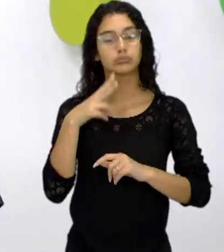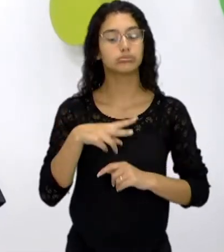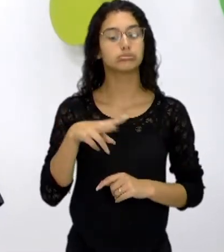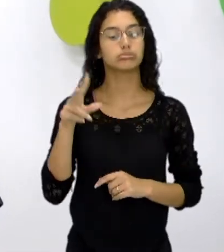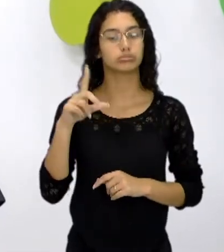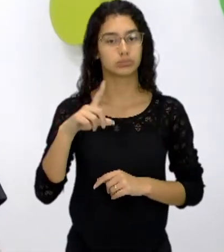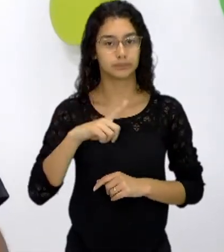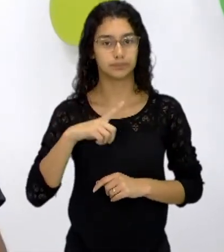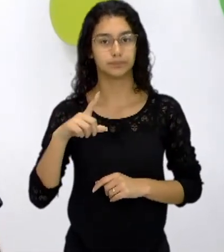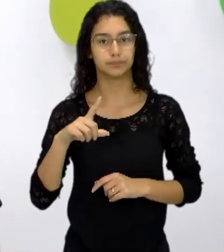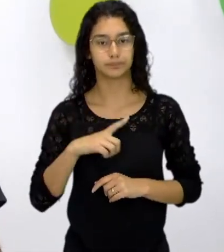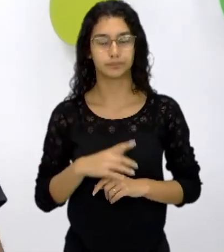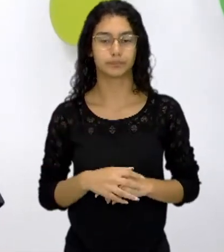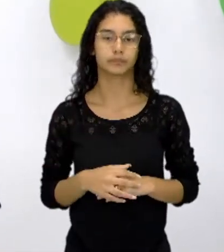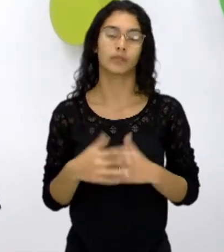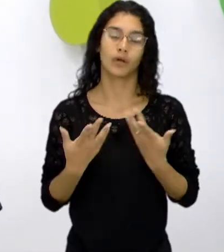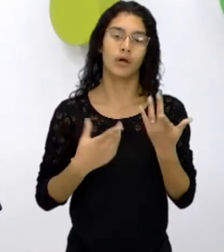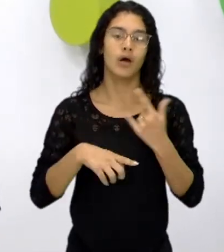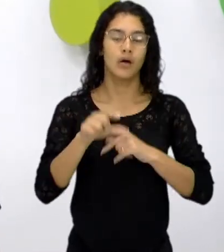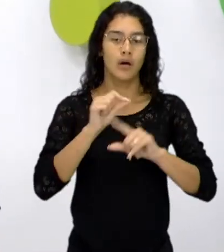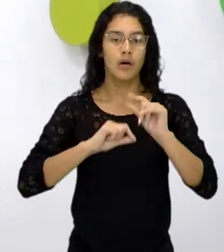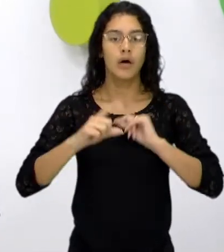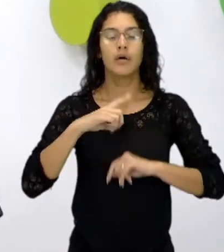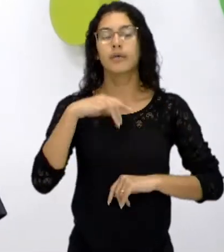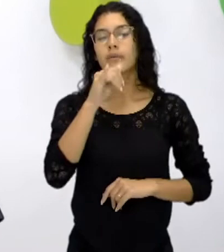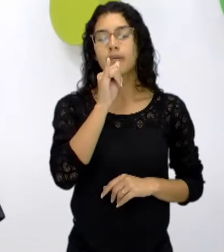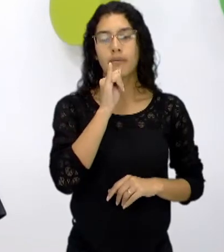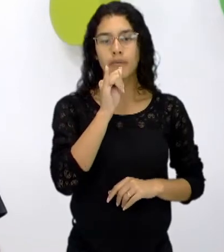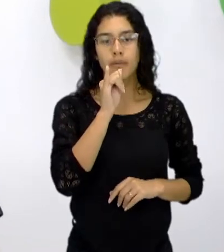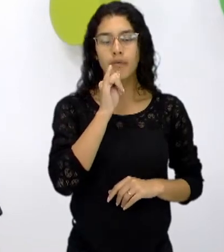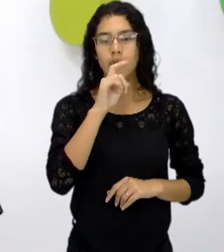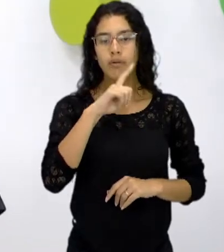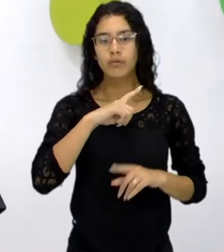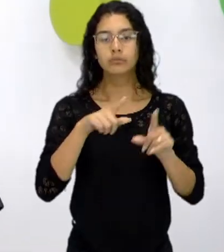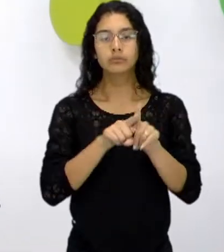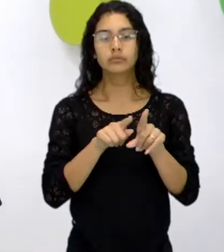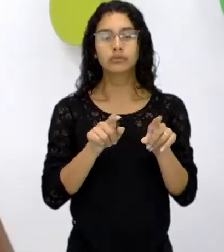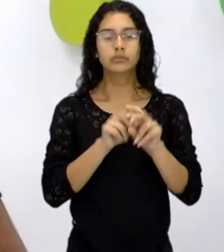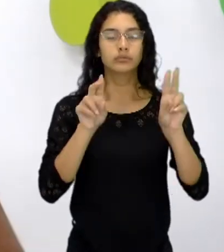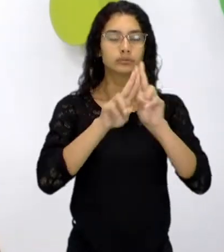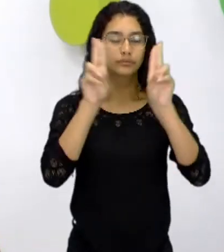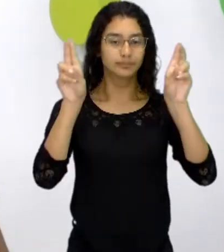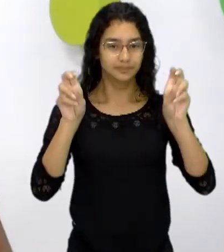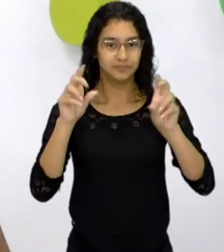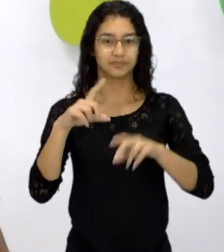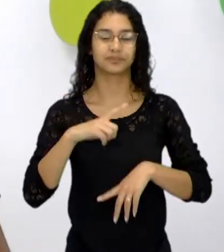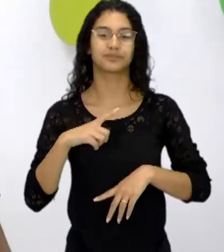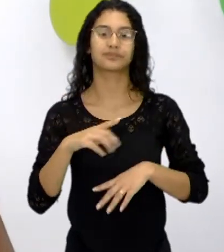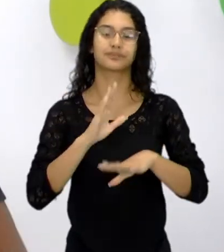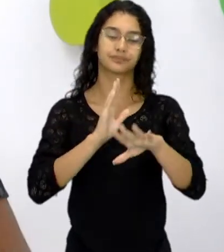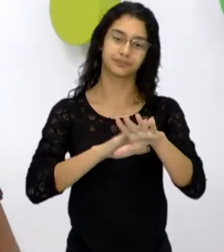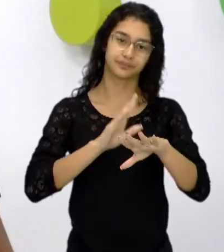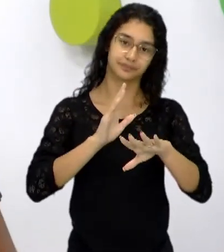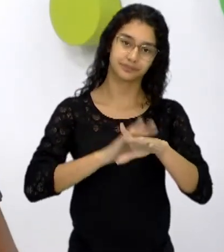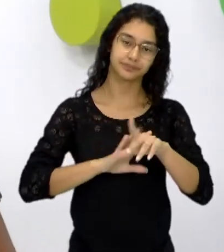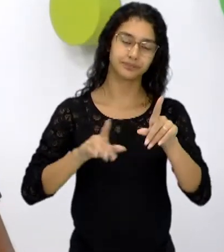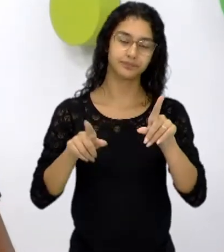de imprensa. A gente discorreu sobre alguns exemplos, né, e algumas temáticas e abordagens que foram feitas